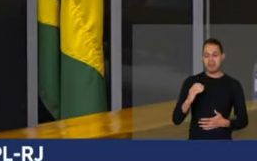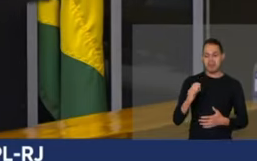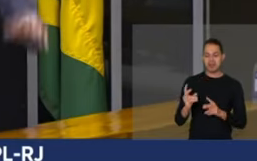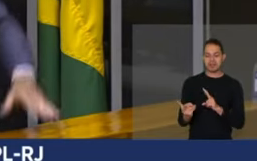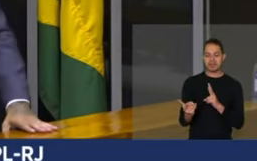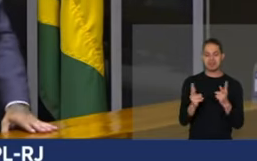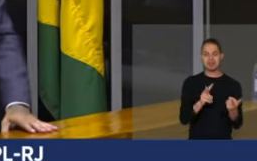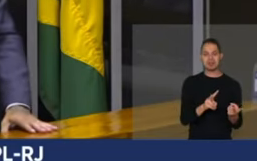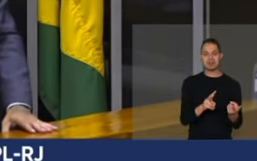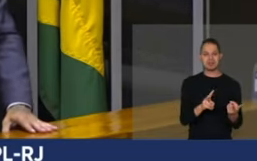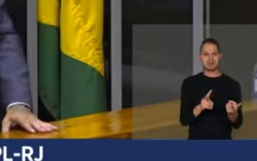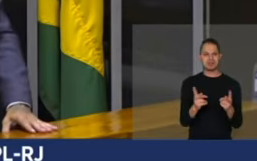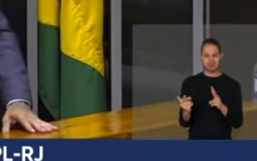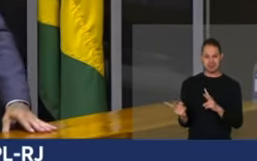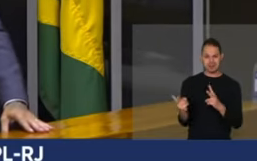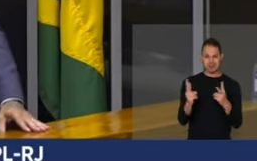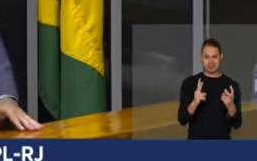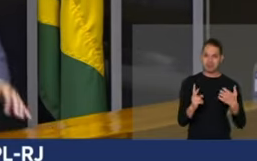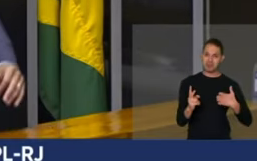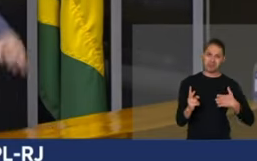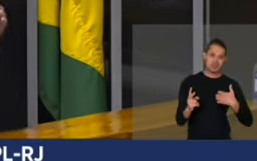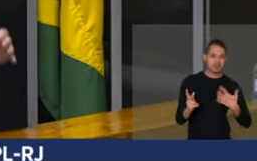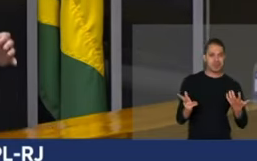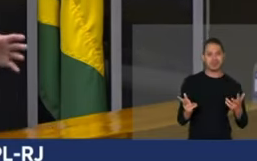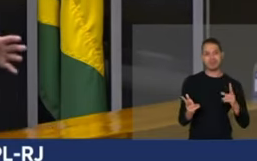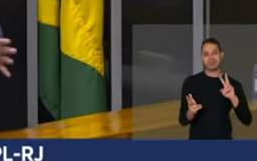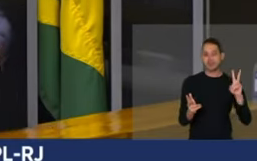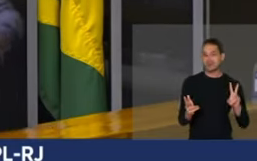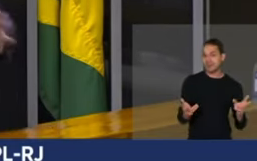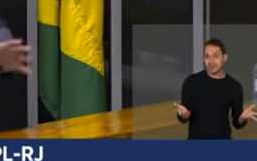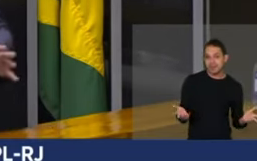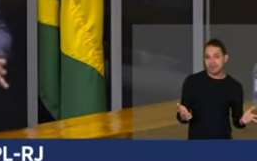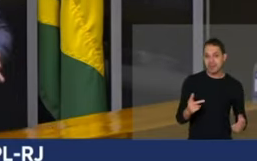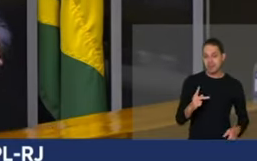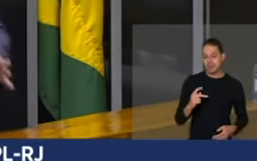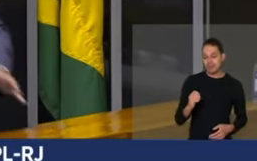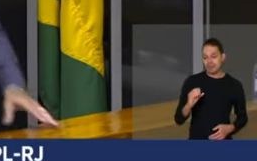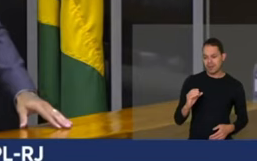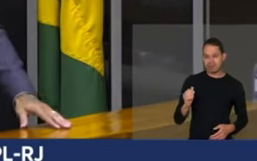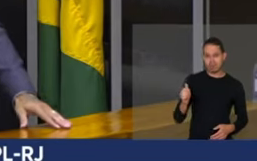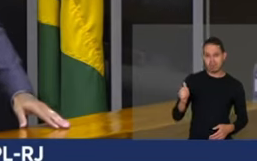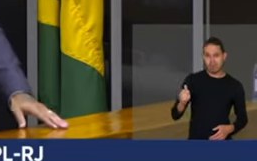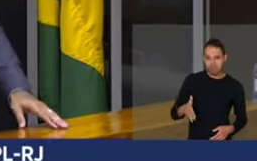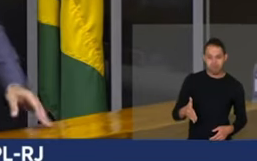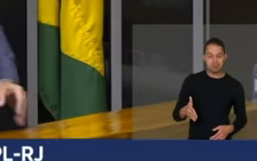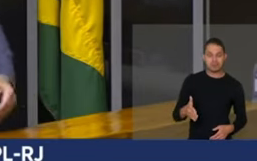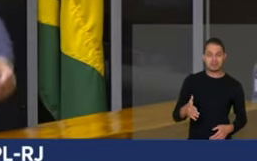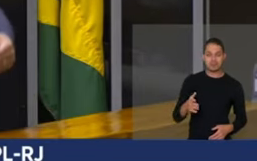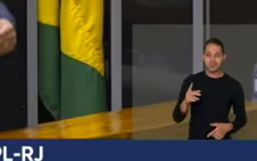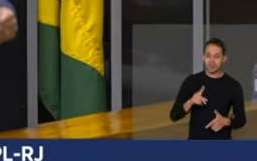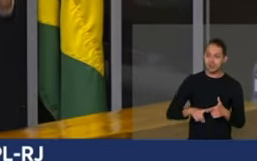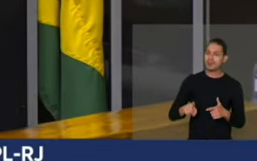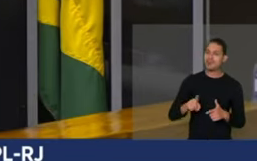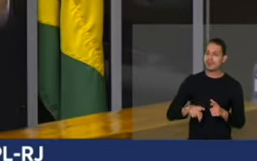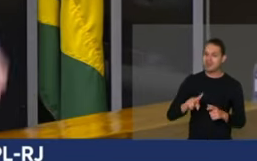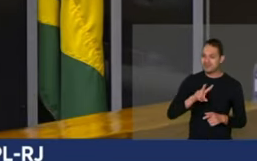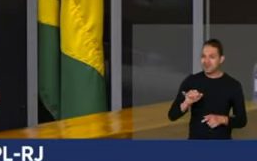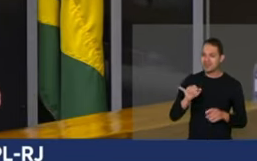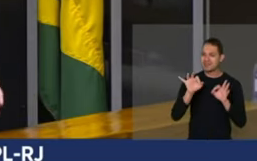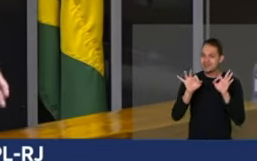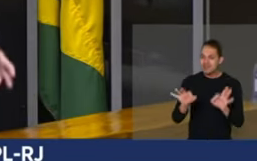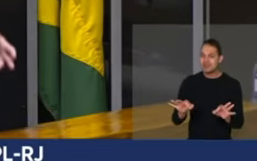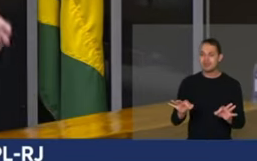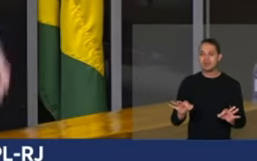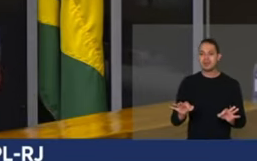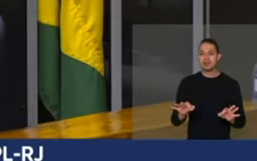para a Argentina, para a Venezuela. A PEC é um desastre anunciado. É um verdadeiro